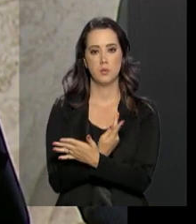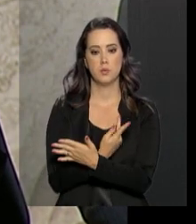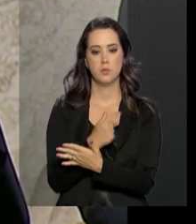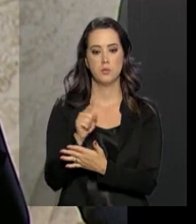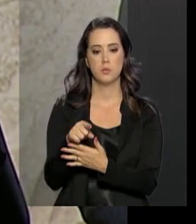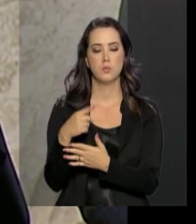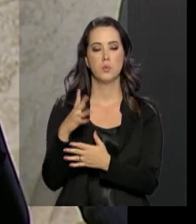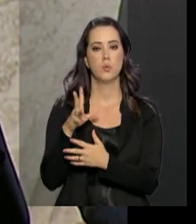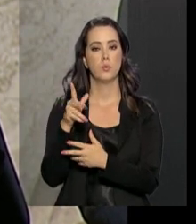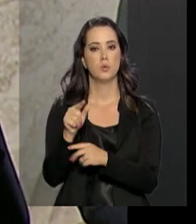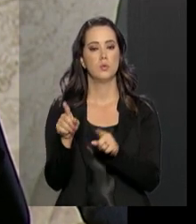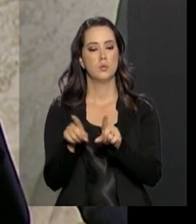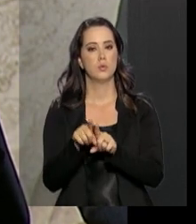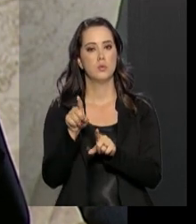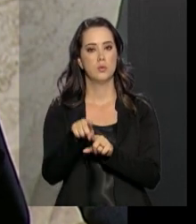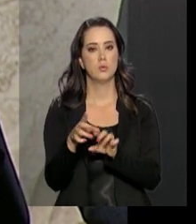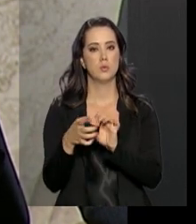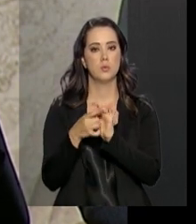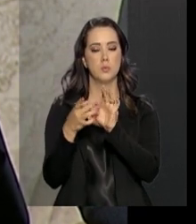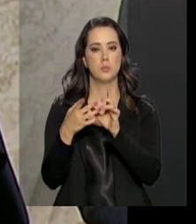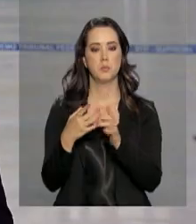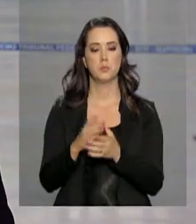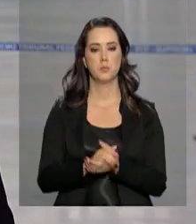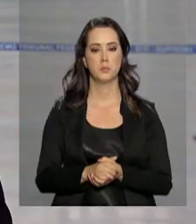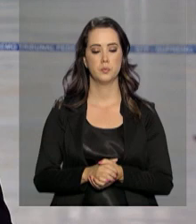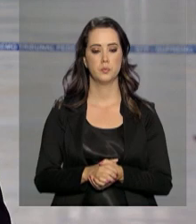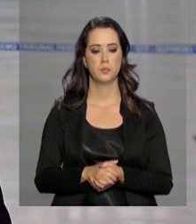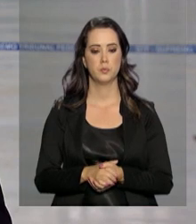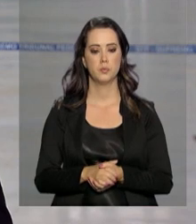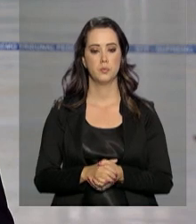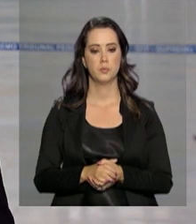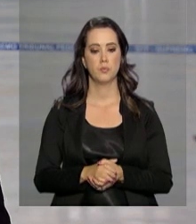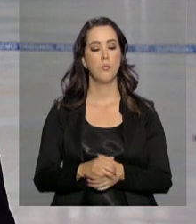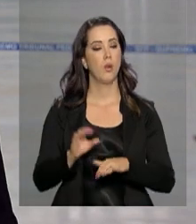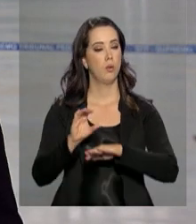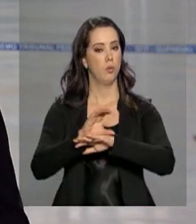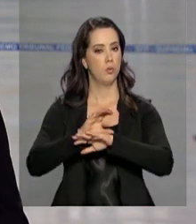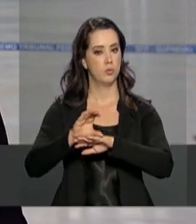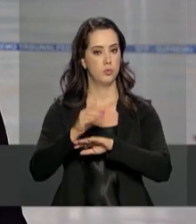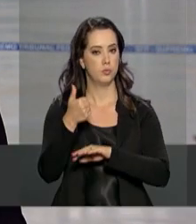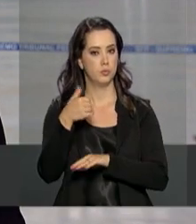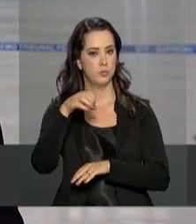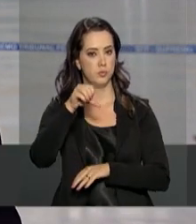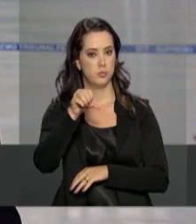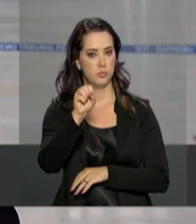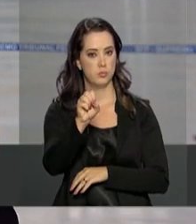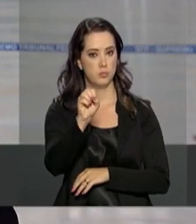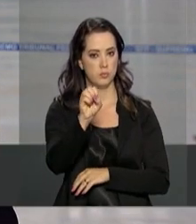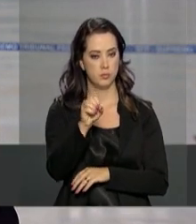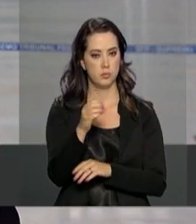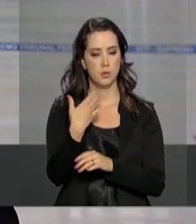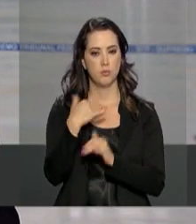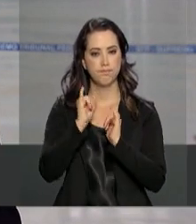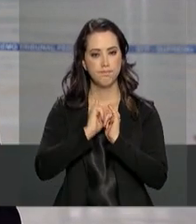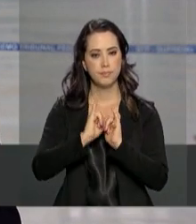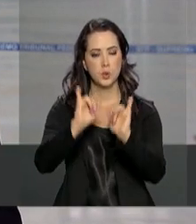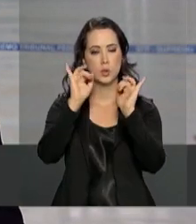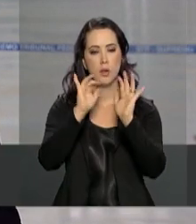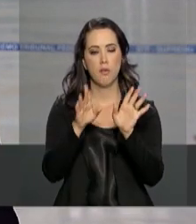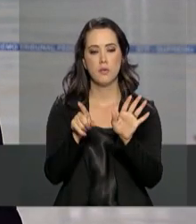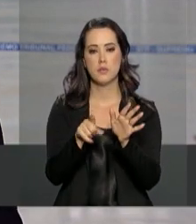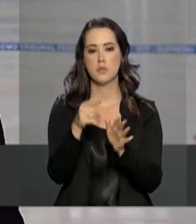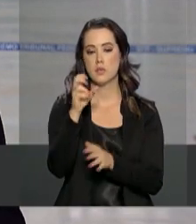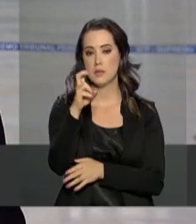com total independência a constituição de 1988 foi promulgada no dia 5 de outubro